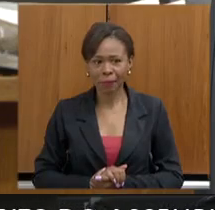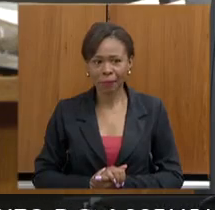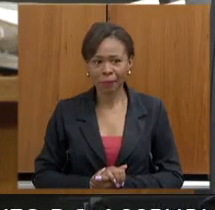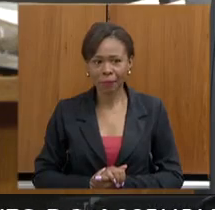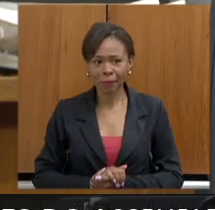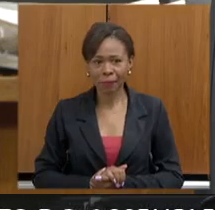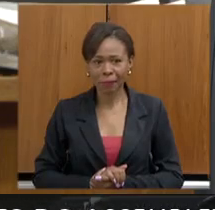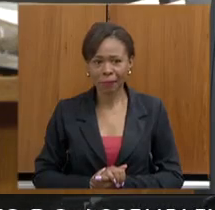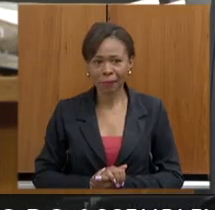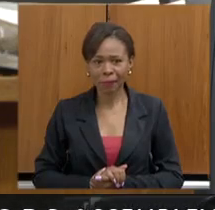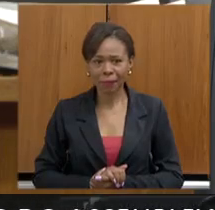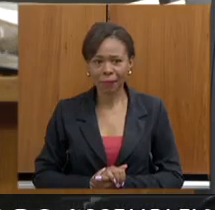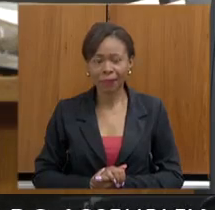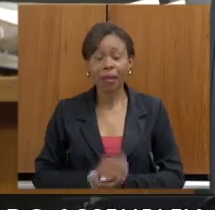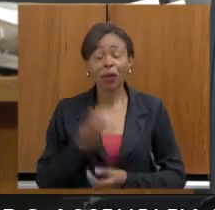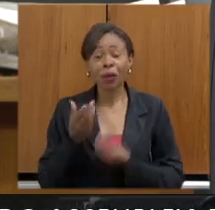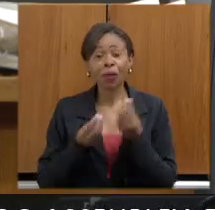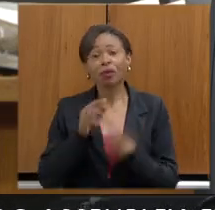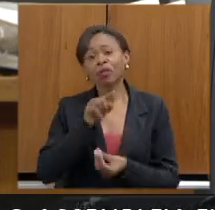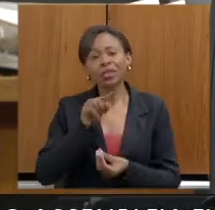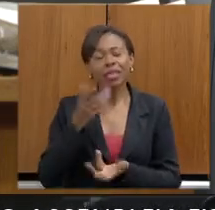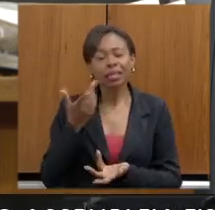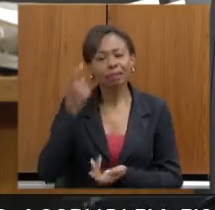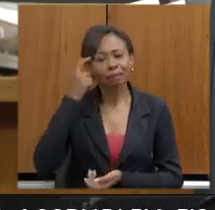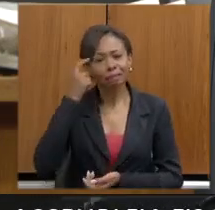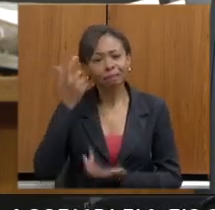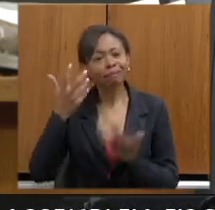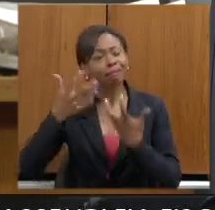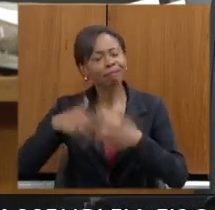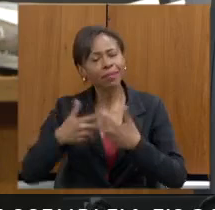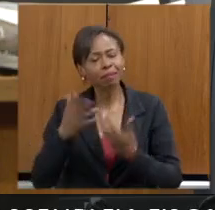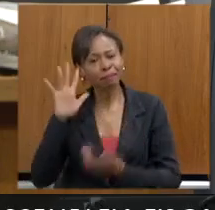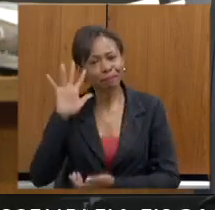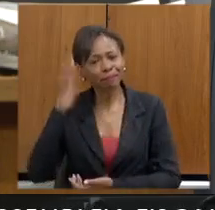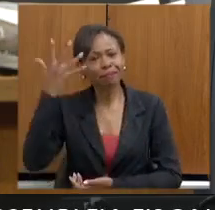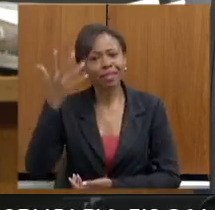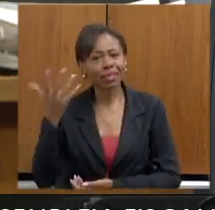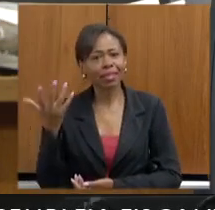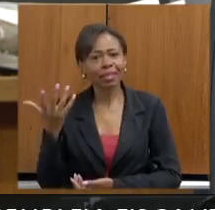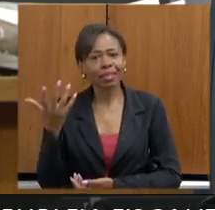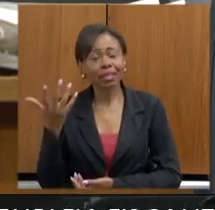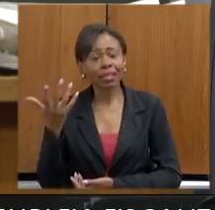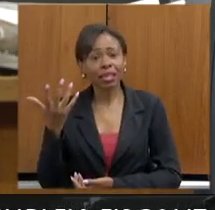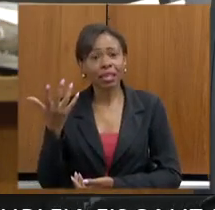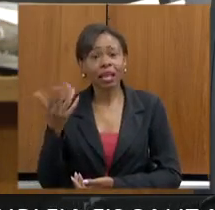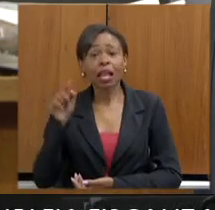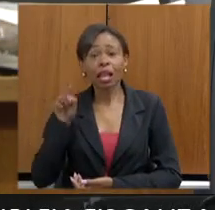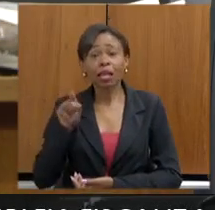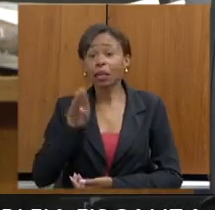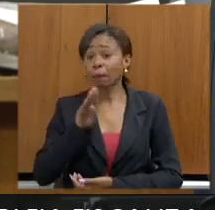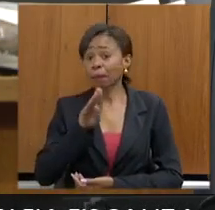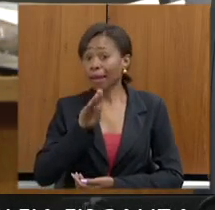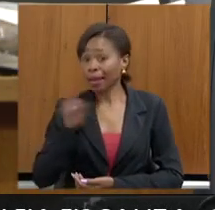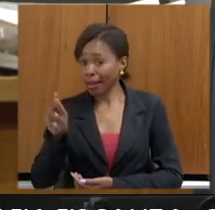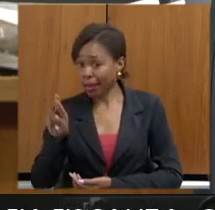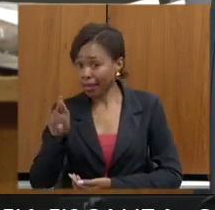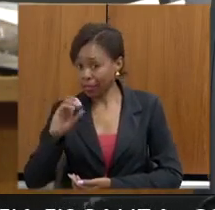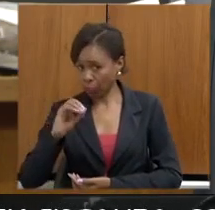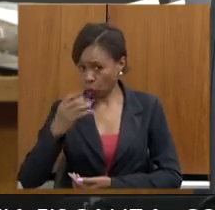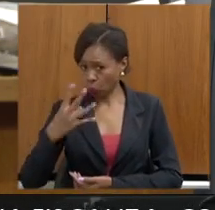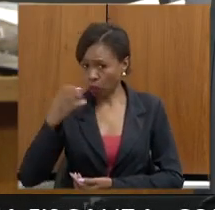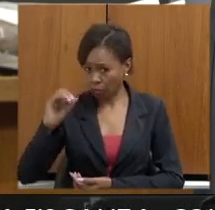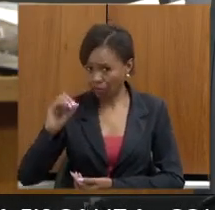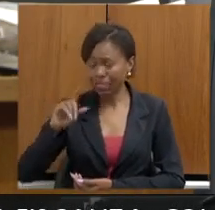estão pensando todinho tá valendo os números da os números da 040 tão terríveis de